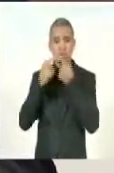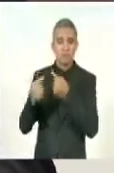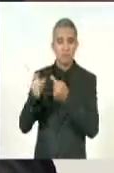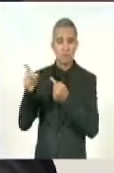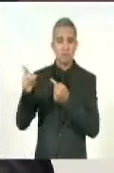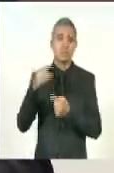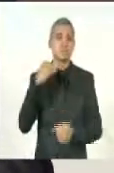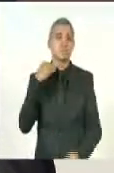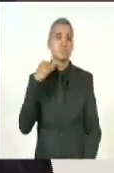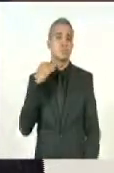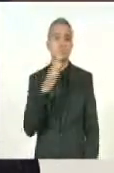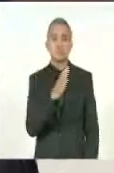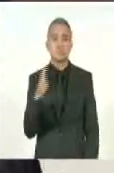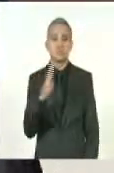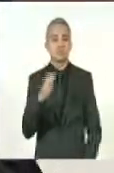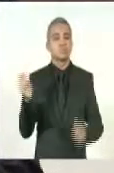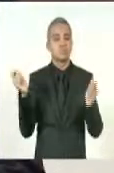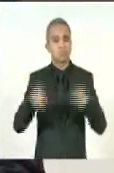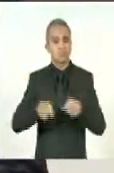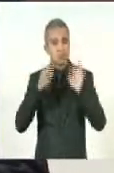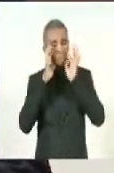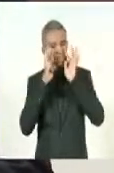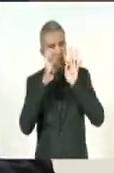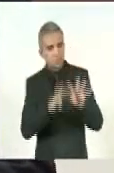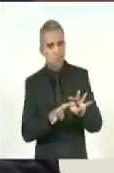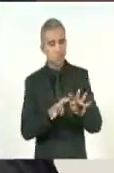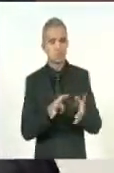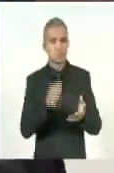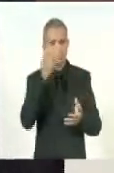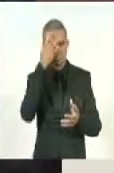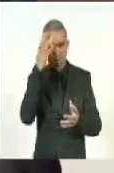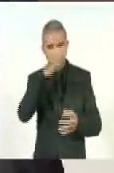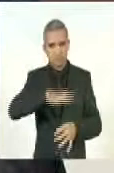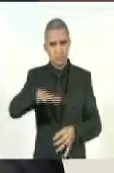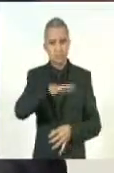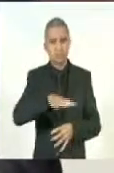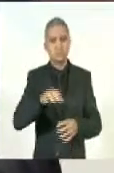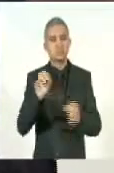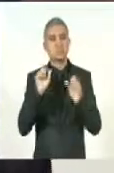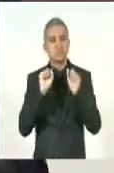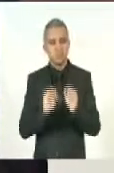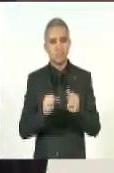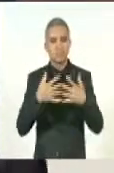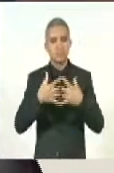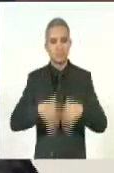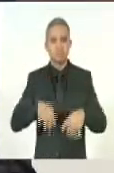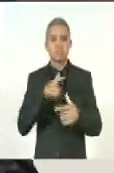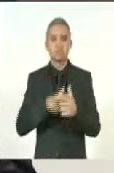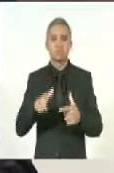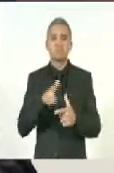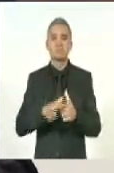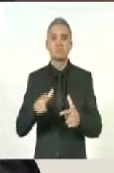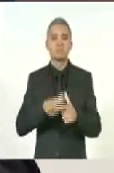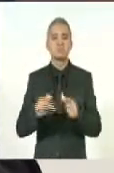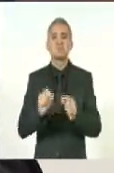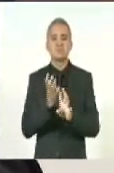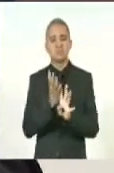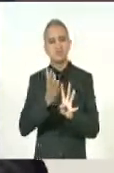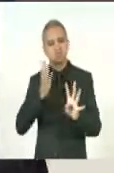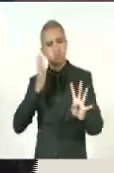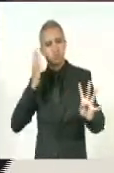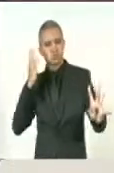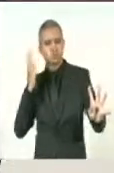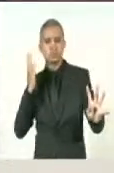seus correntistas com um pouco mais de atenção, que resolva o problema do excesso de filas